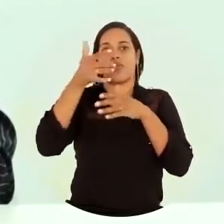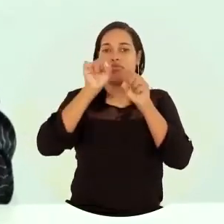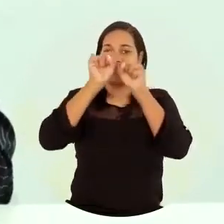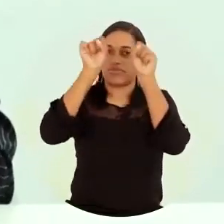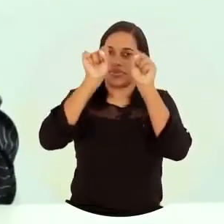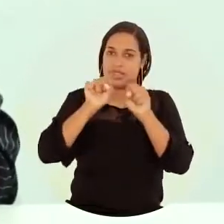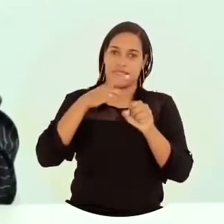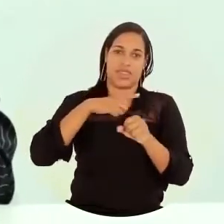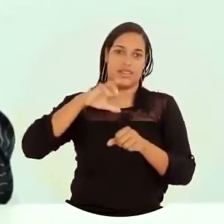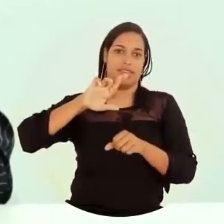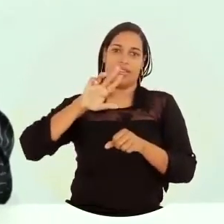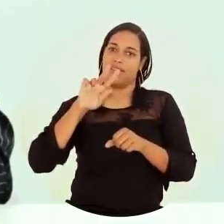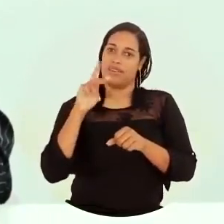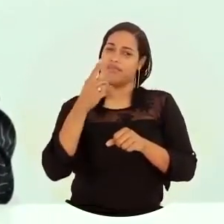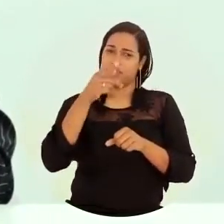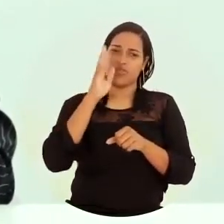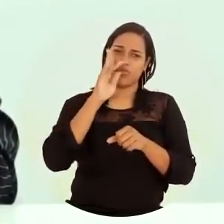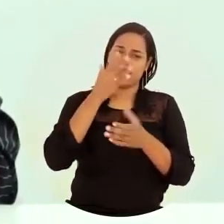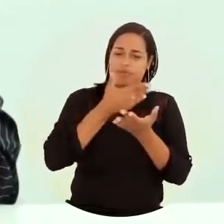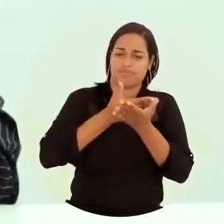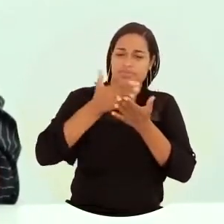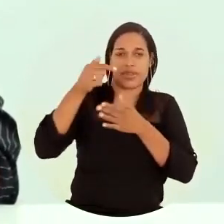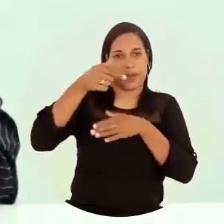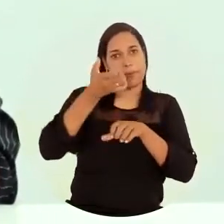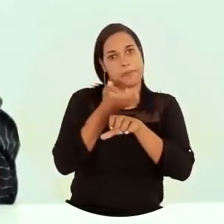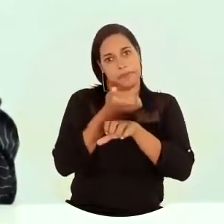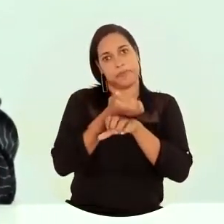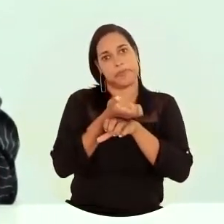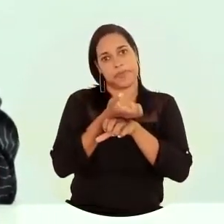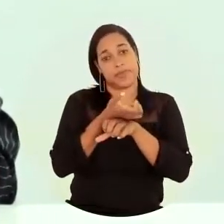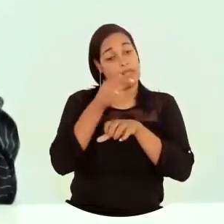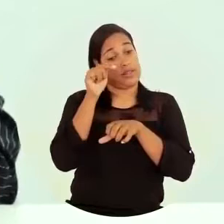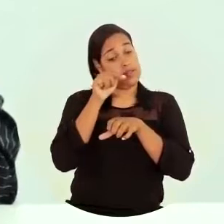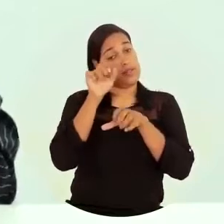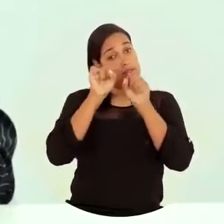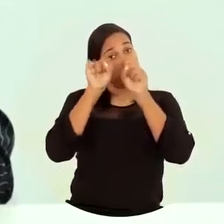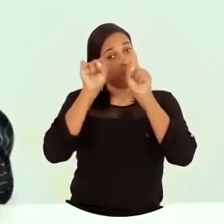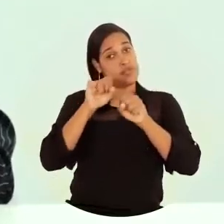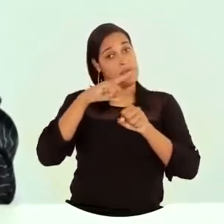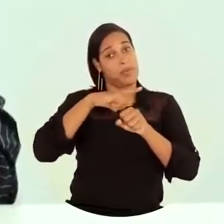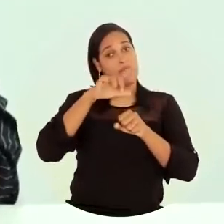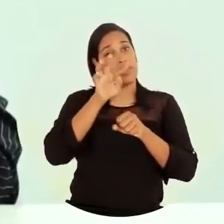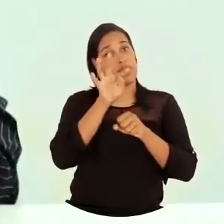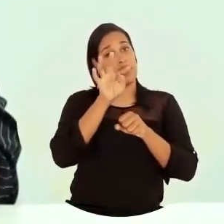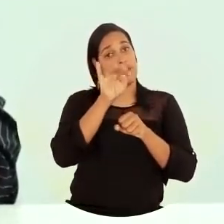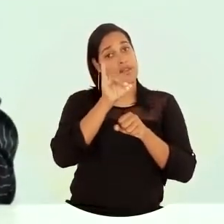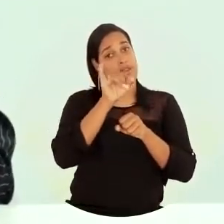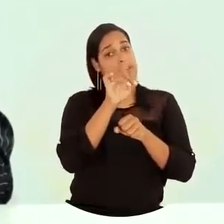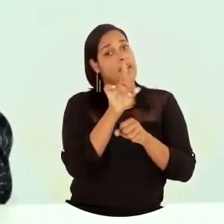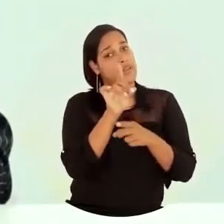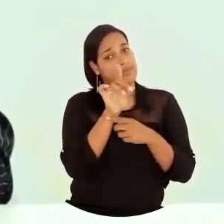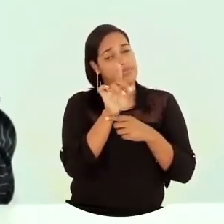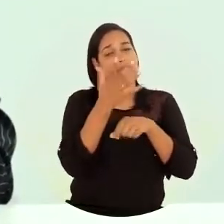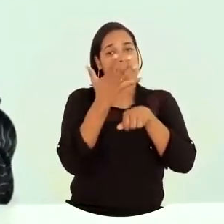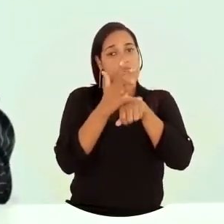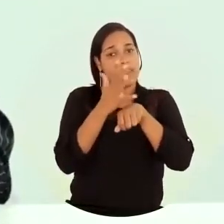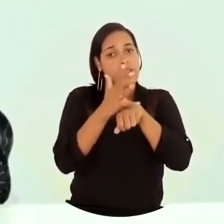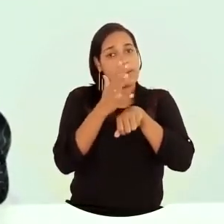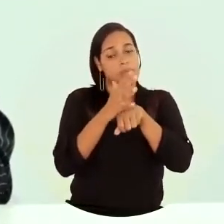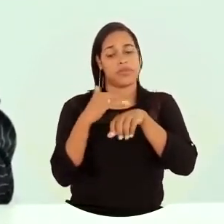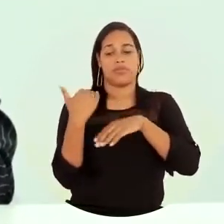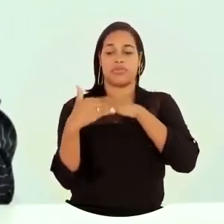que você viu lá no comecinho dessa disciplina. Esse subsistema se chama TID, ou Treinamento